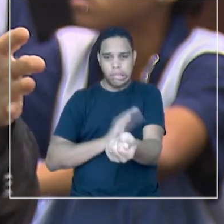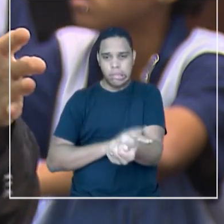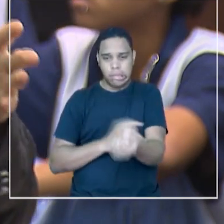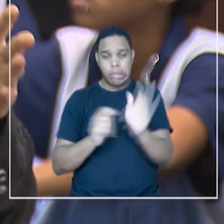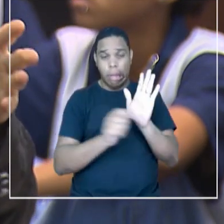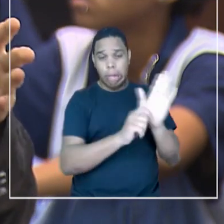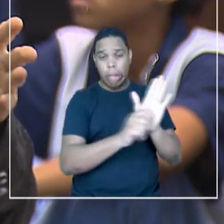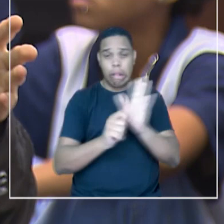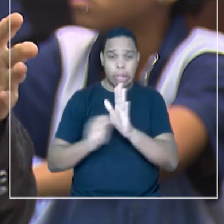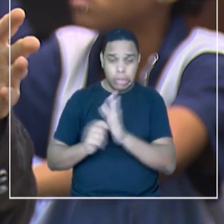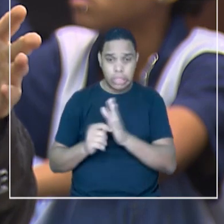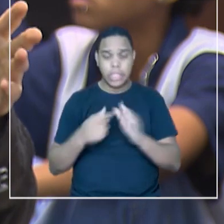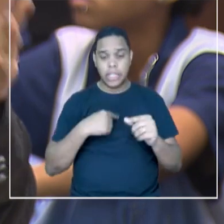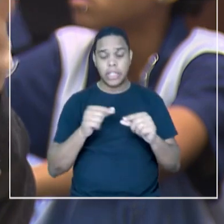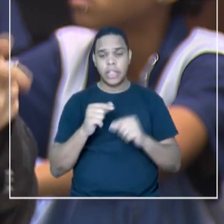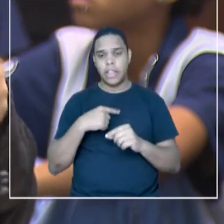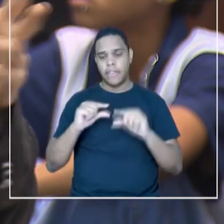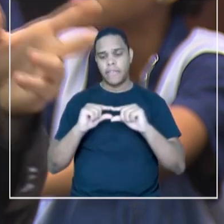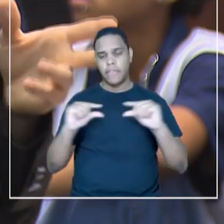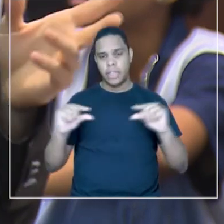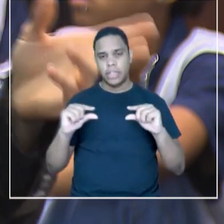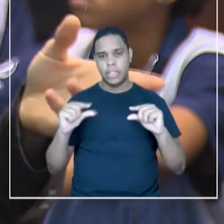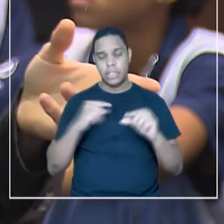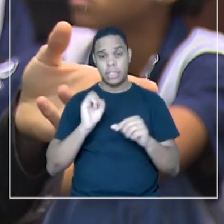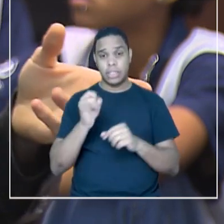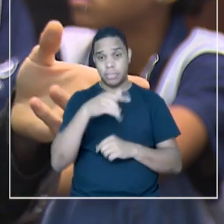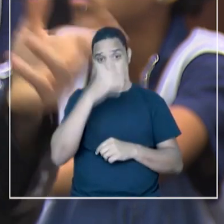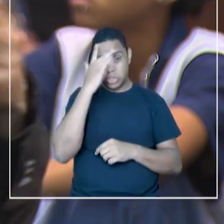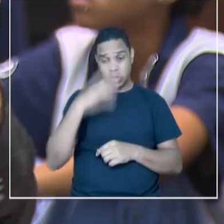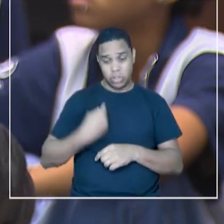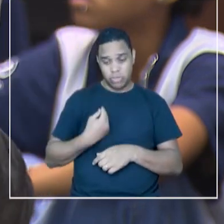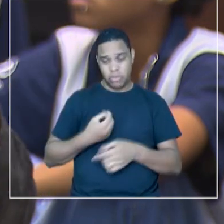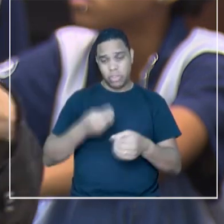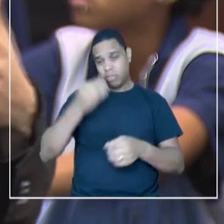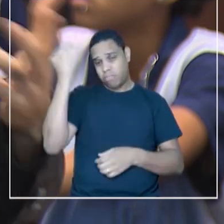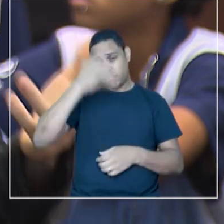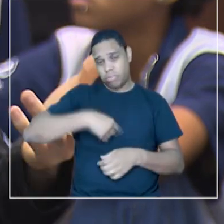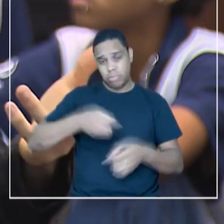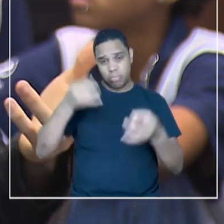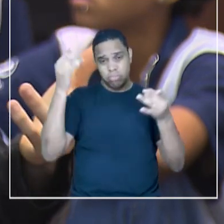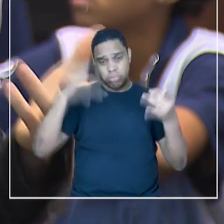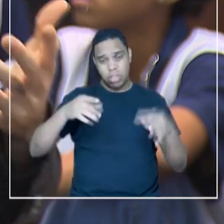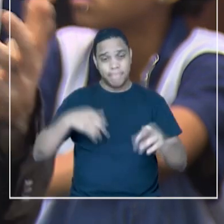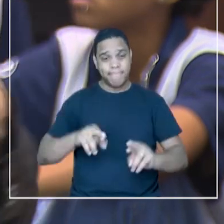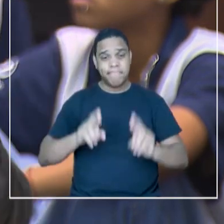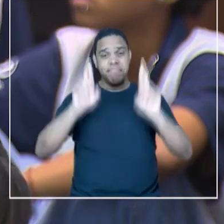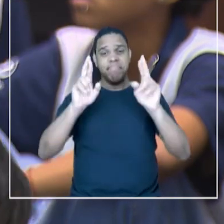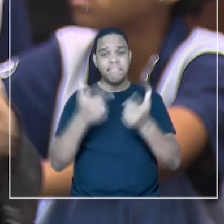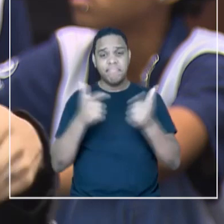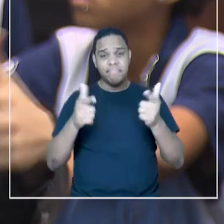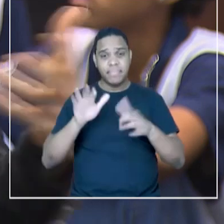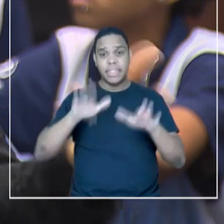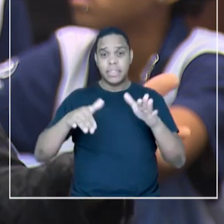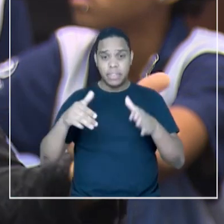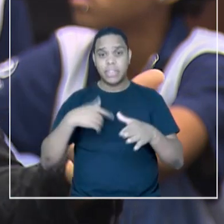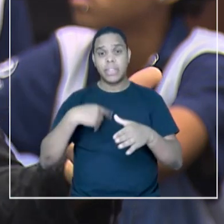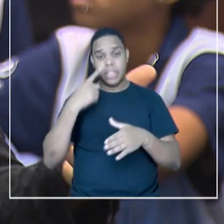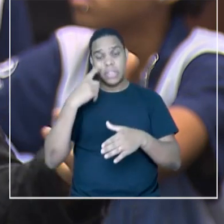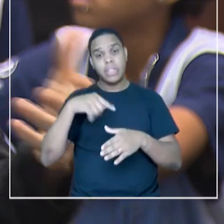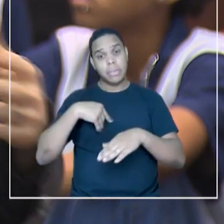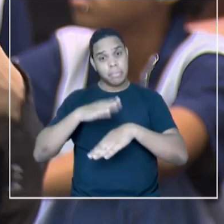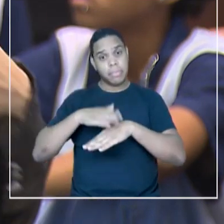aquela frase do Viktor Frankl que é assim, e para aqueles que querem desistir da vida, porque não esperam mais nada dela, talvez seja ela que espera algo de